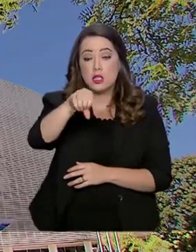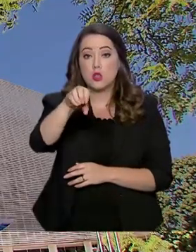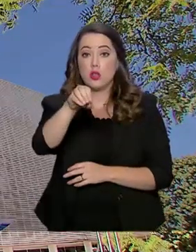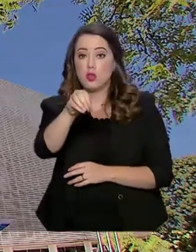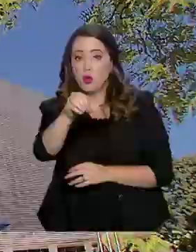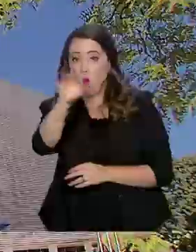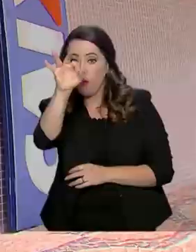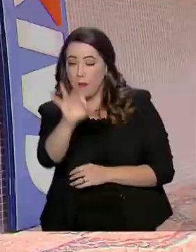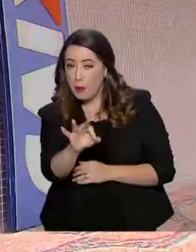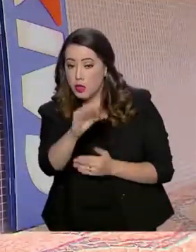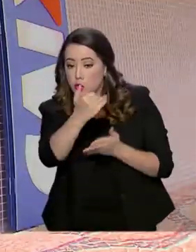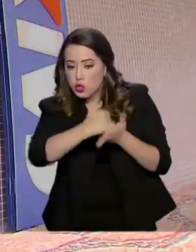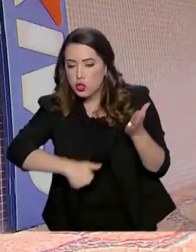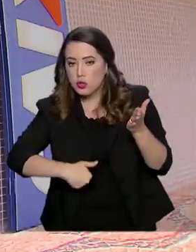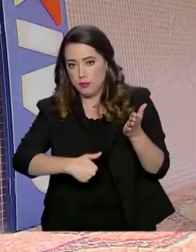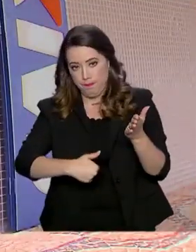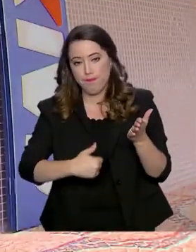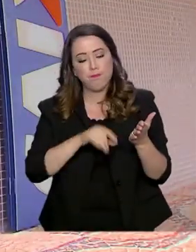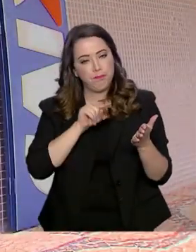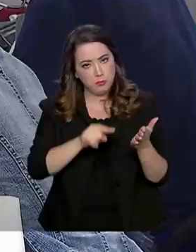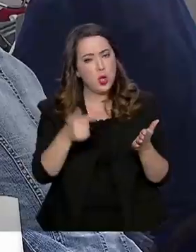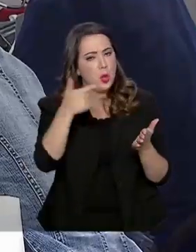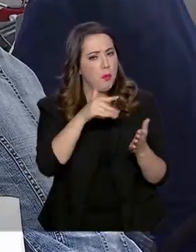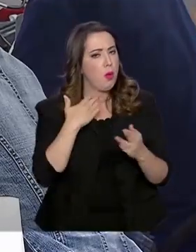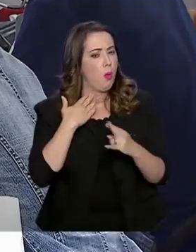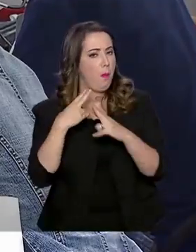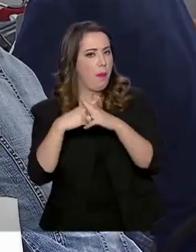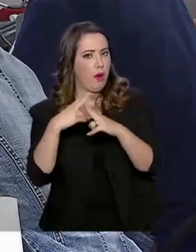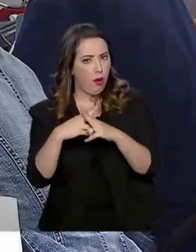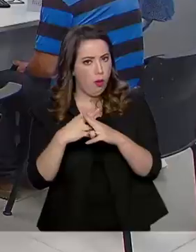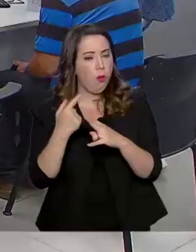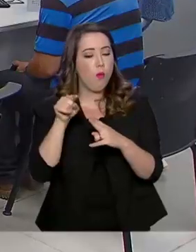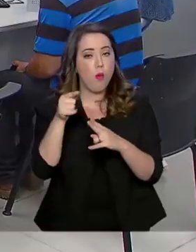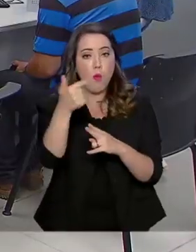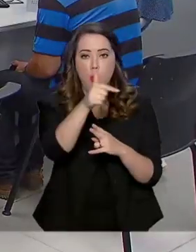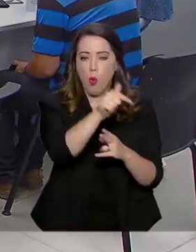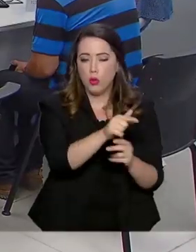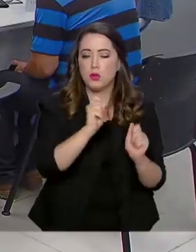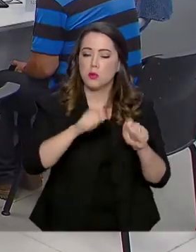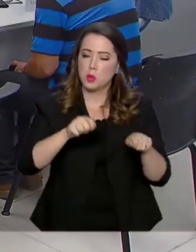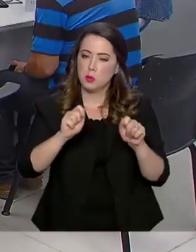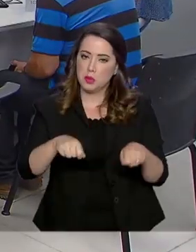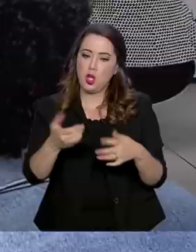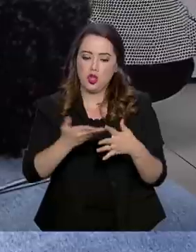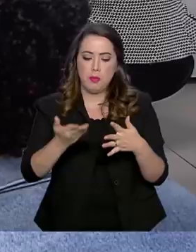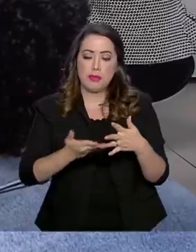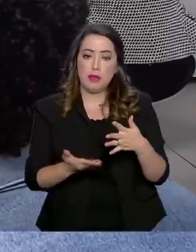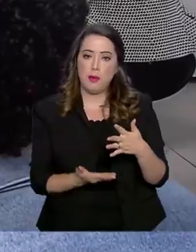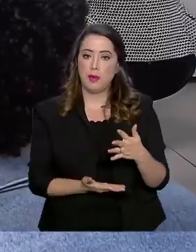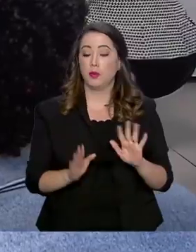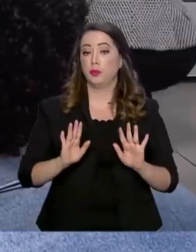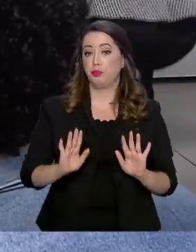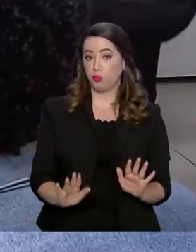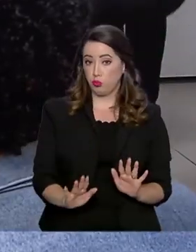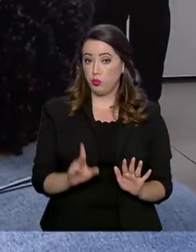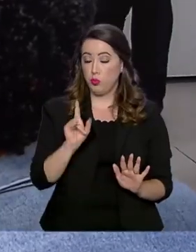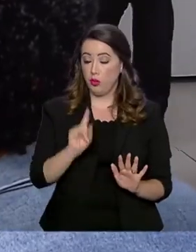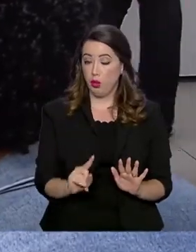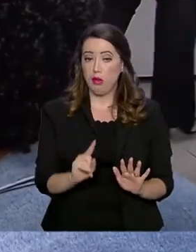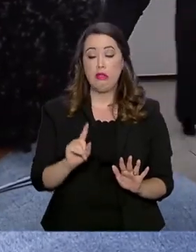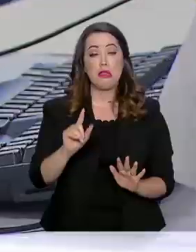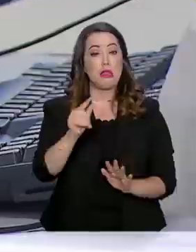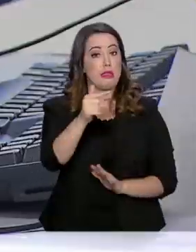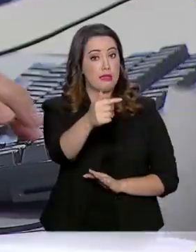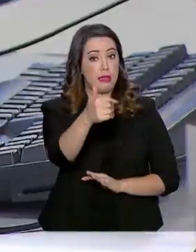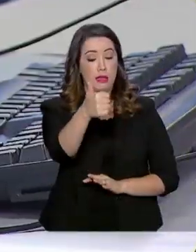A Caixa também oferece outras condições e descontos para quem não puder quitar essa dívida à vista. A ação abrange 71 mil